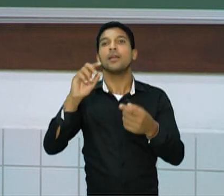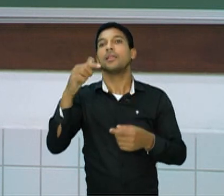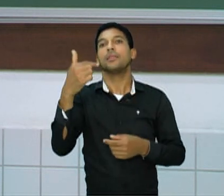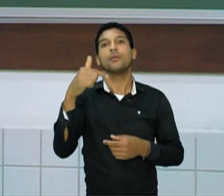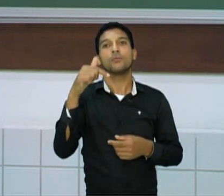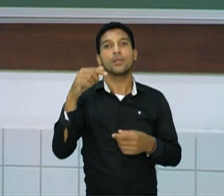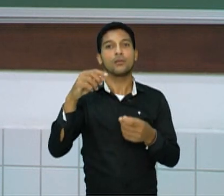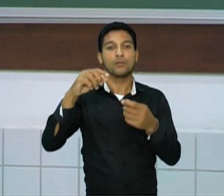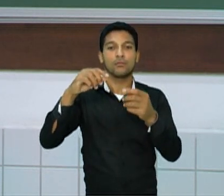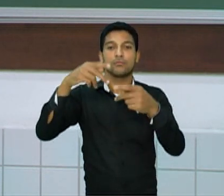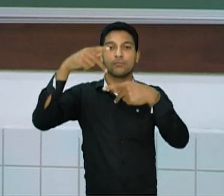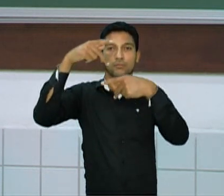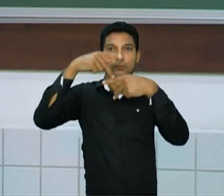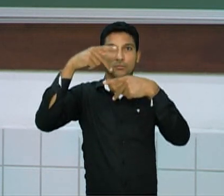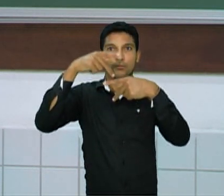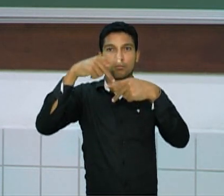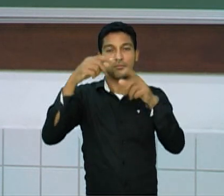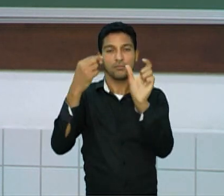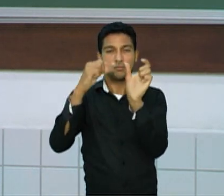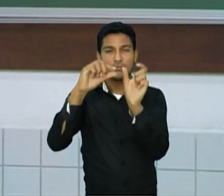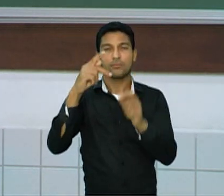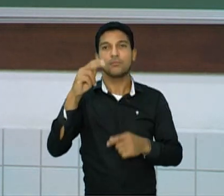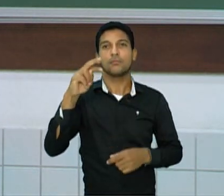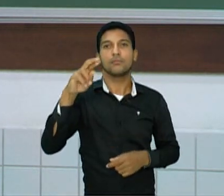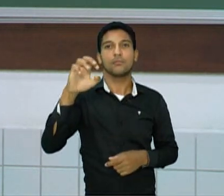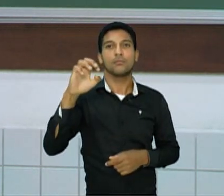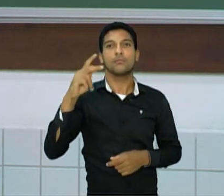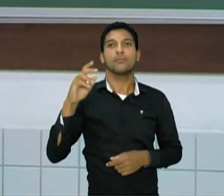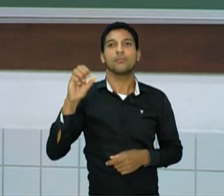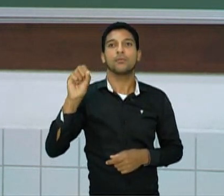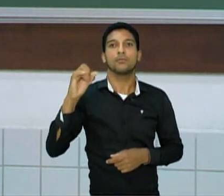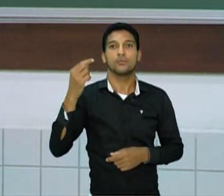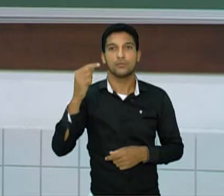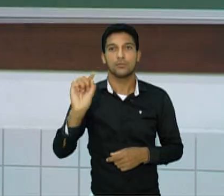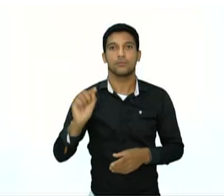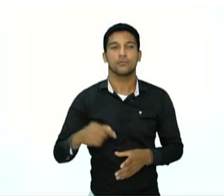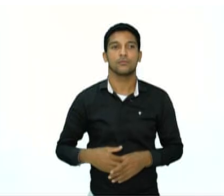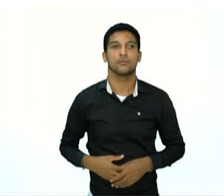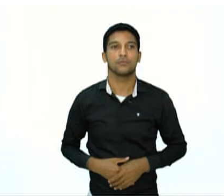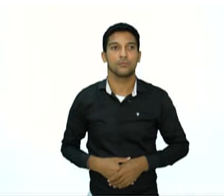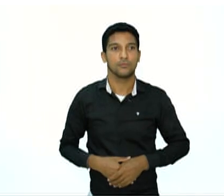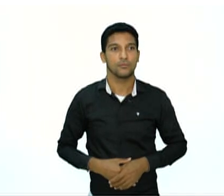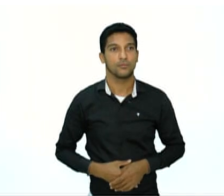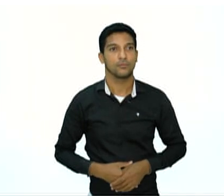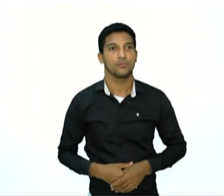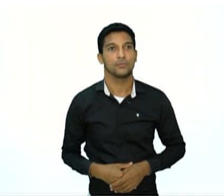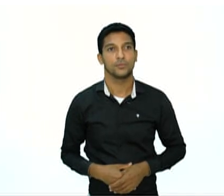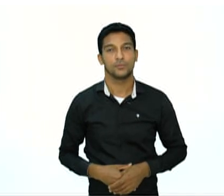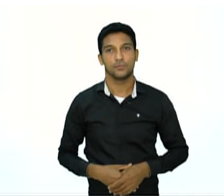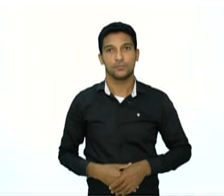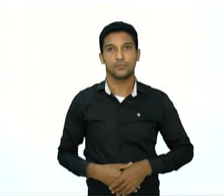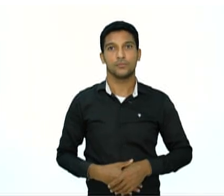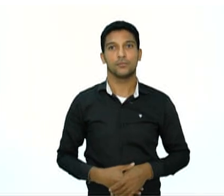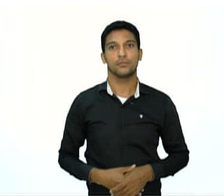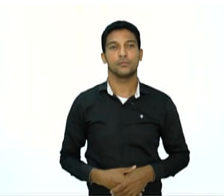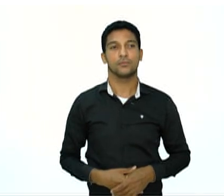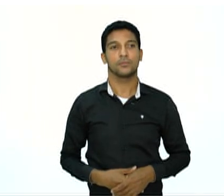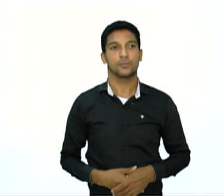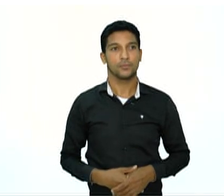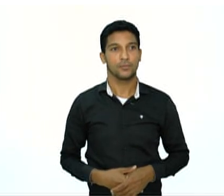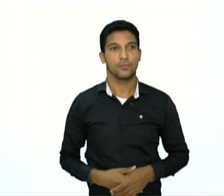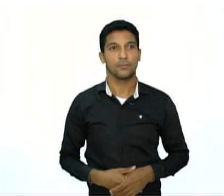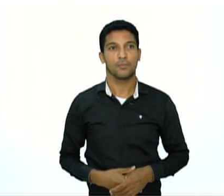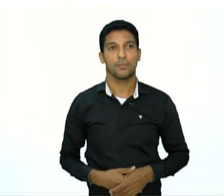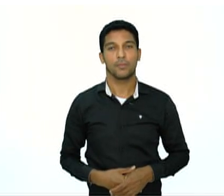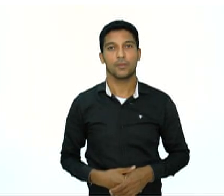quê e ela é a resposta. Vamos observar então. Letra A, as chances de que a notícia seja falsa.